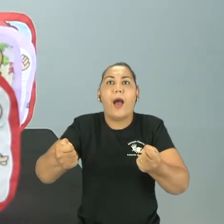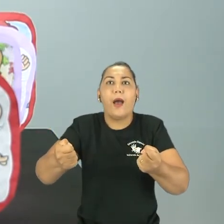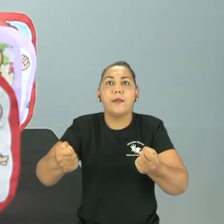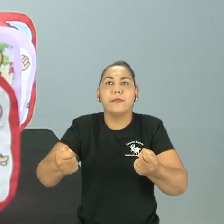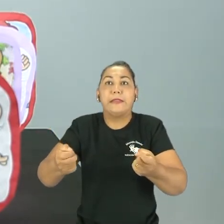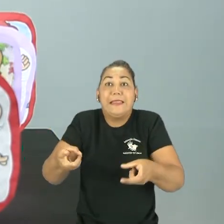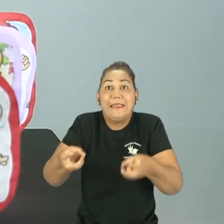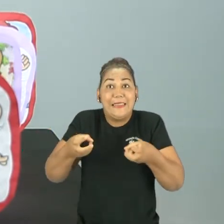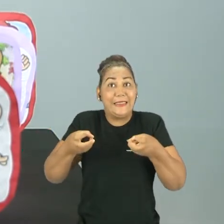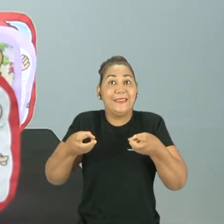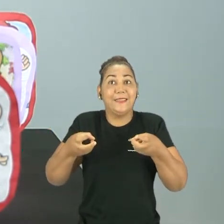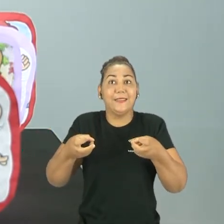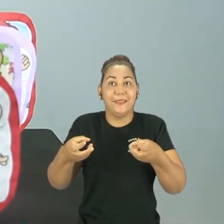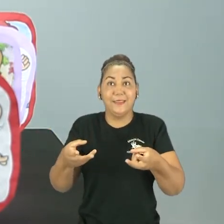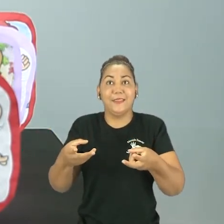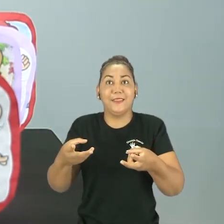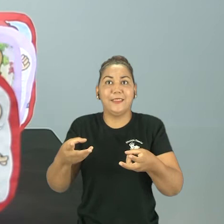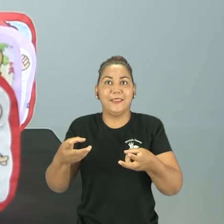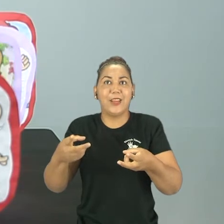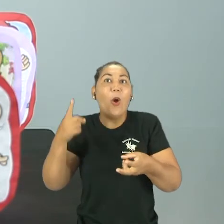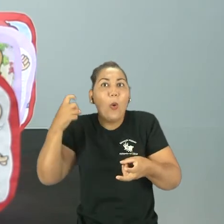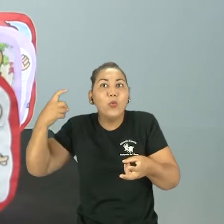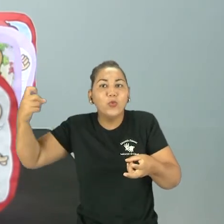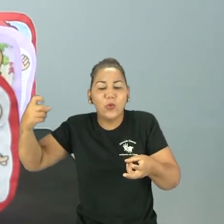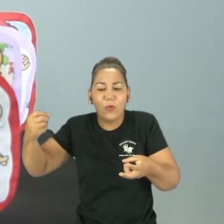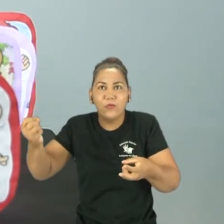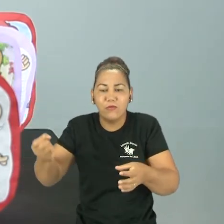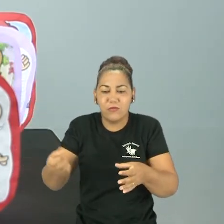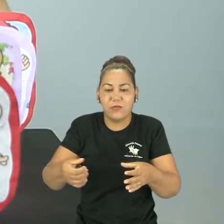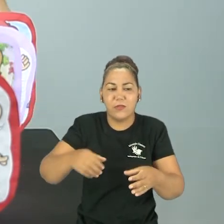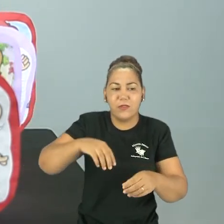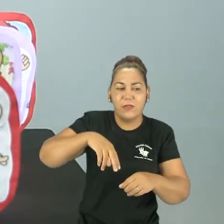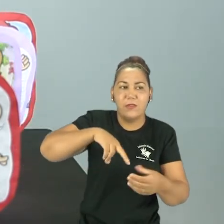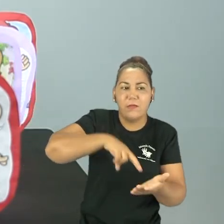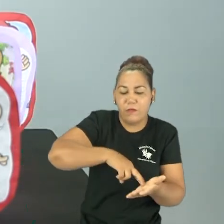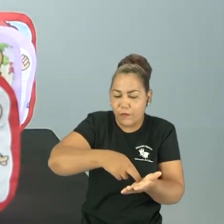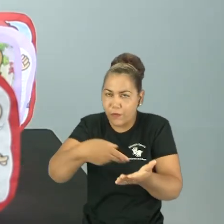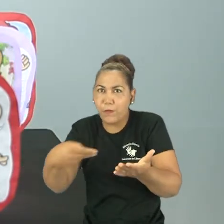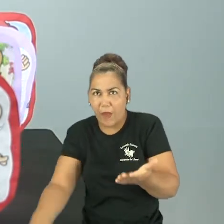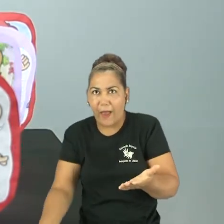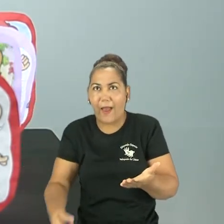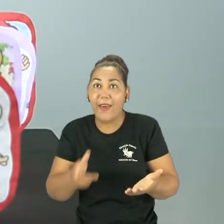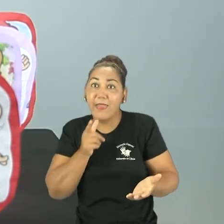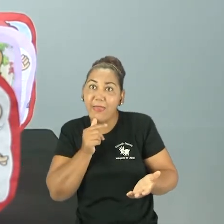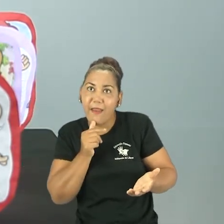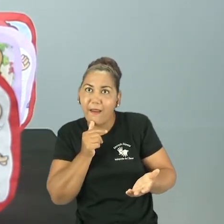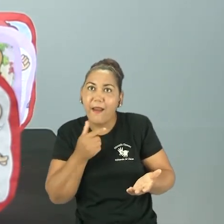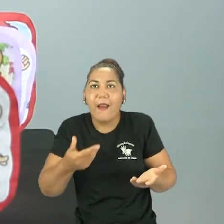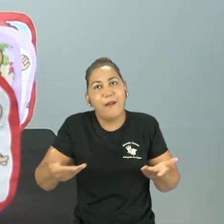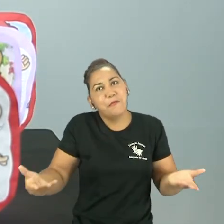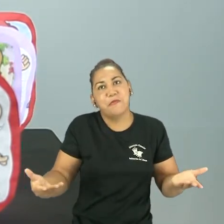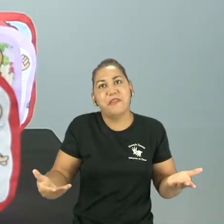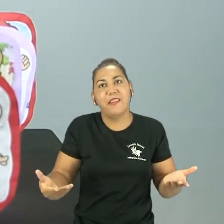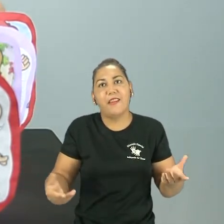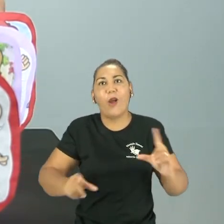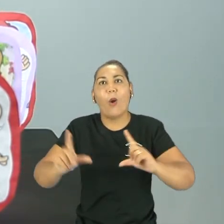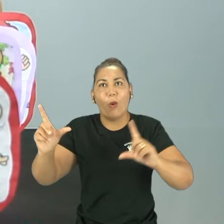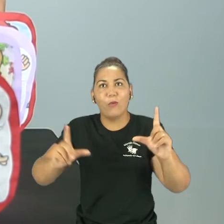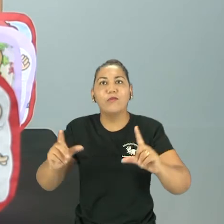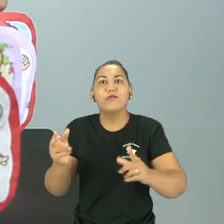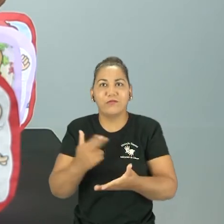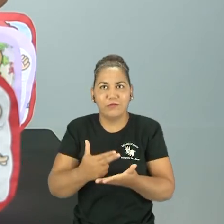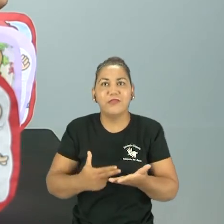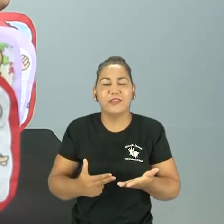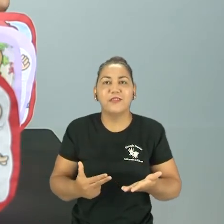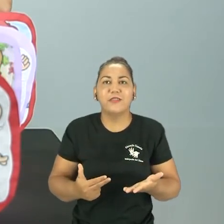Faz lá o som do quebrou alguma coisa, de cair, quando cai na água. No desenho animado,